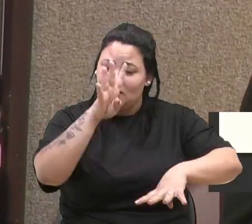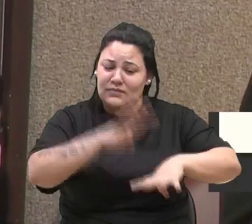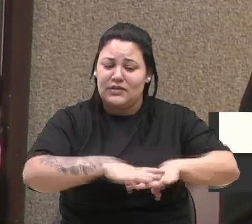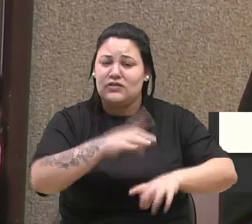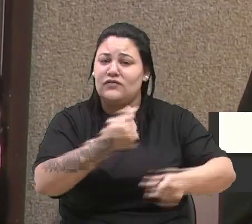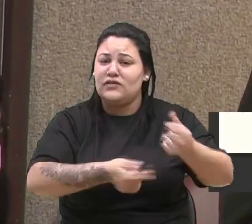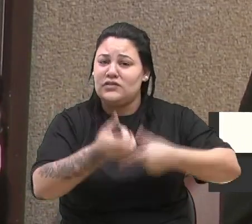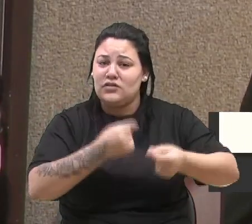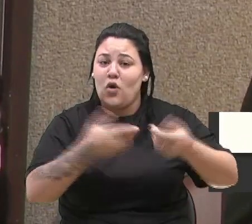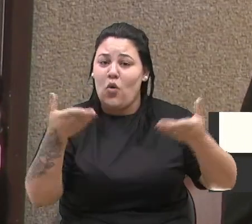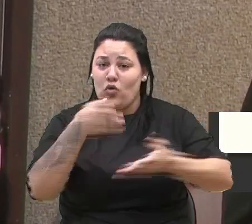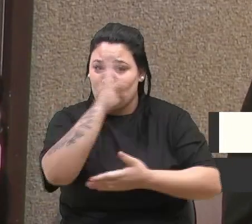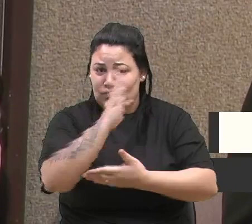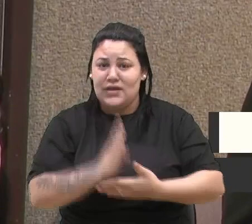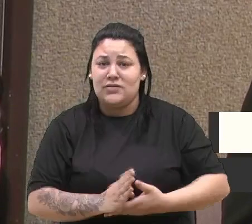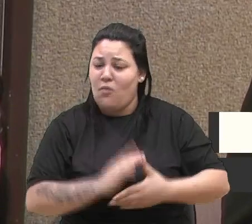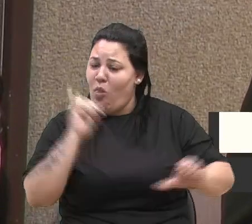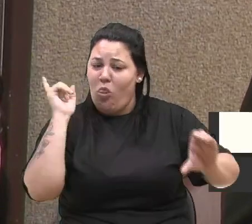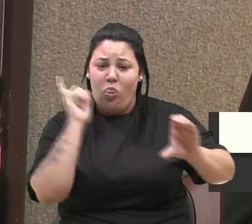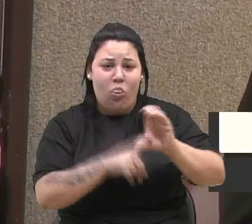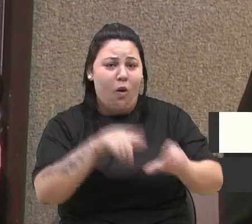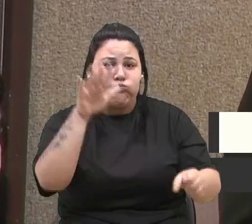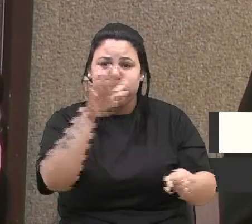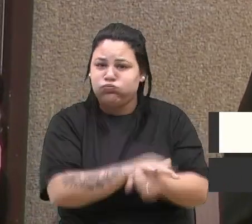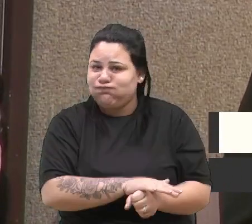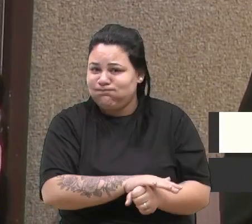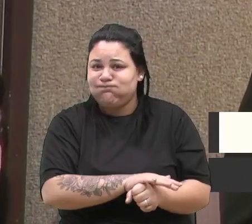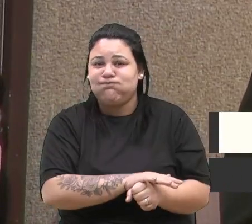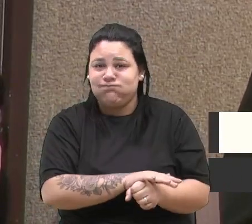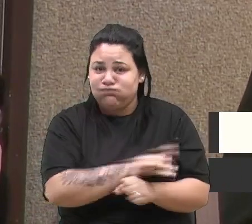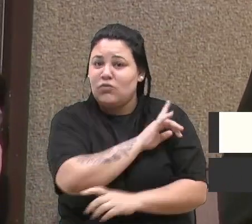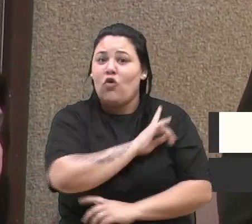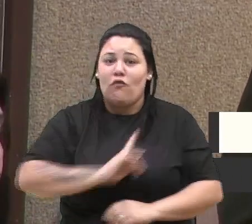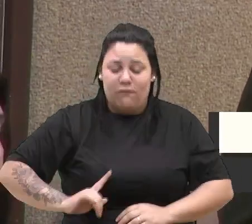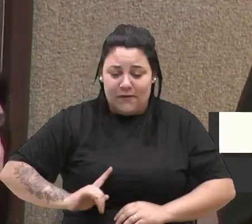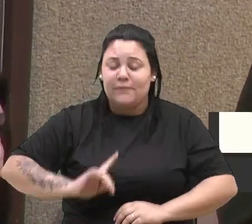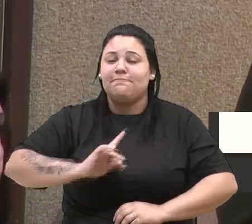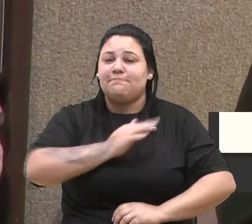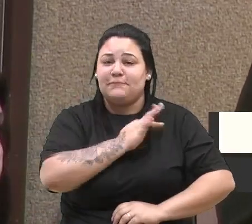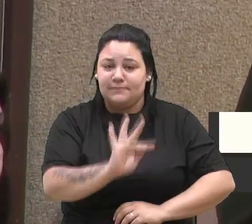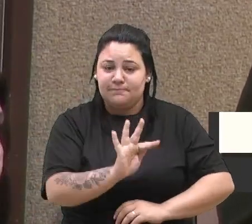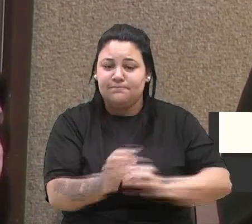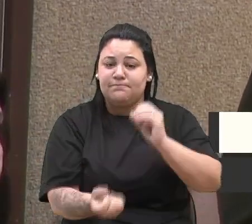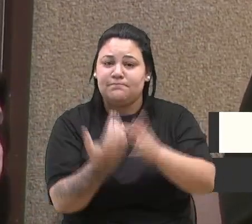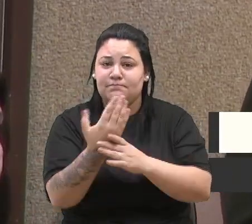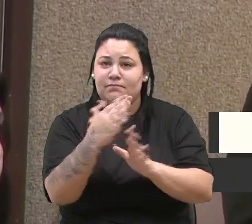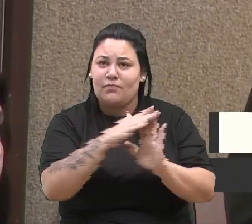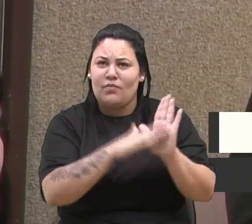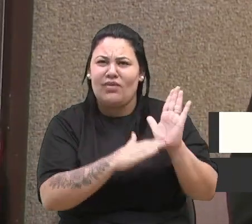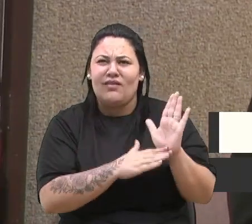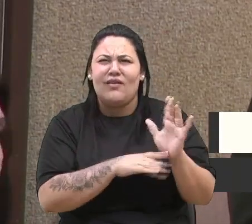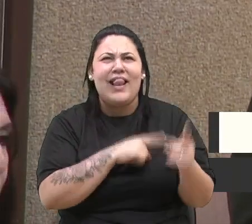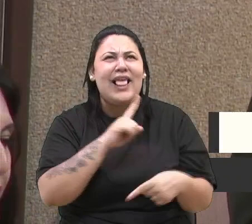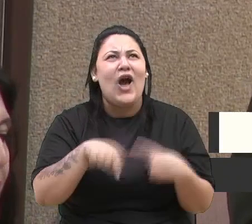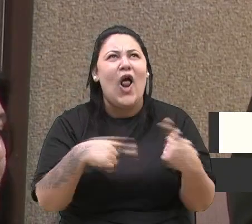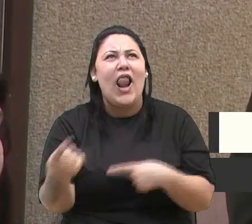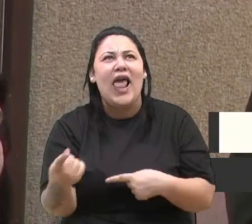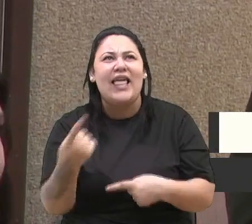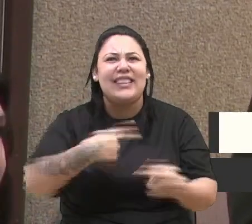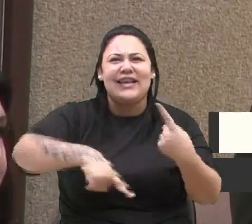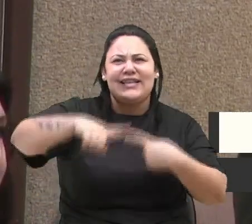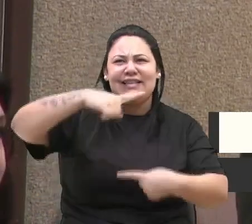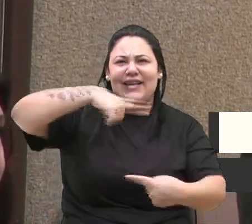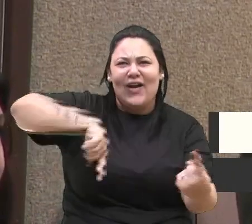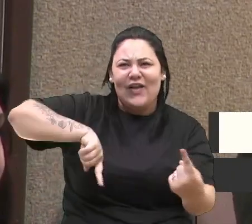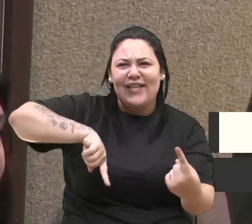encontra endividado, tanto que o governo federal lançou um programa aí chamado Enrola, Desenrola,